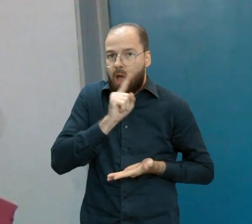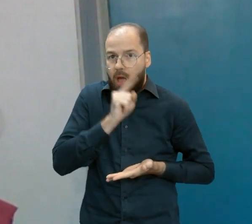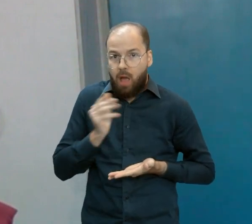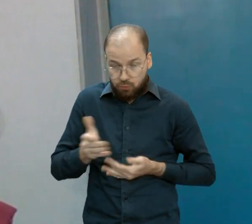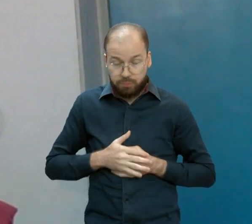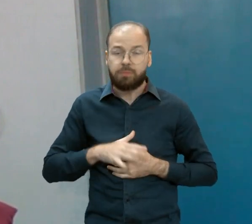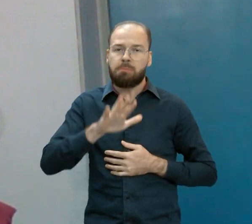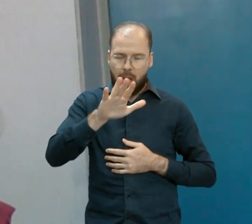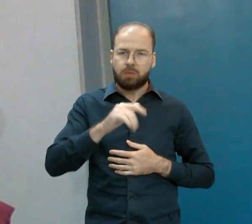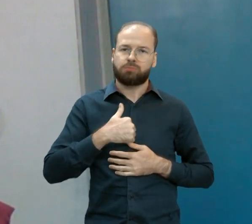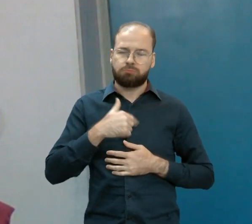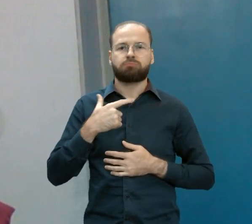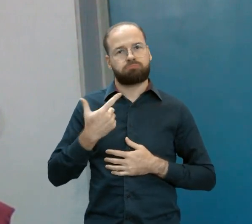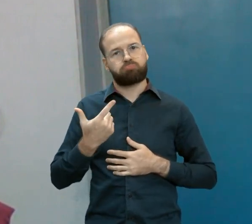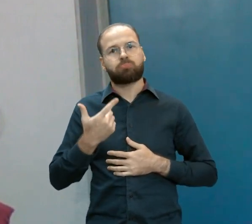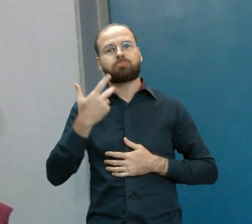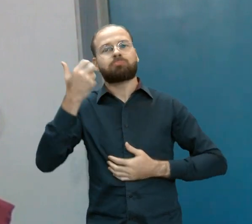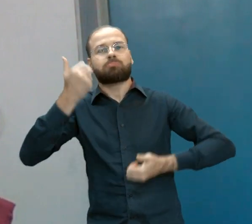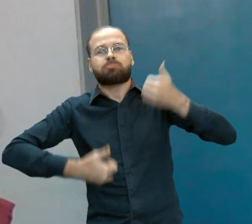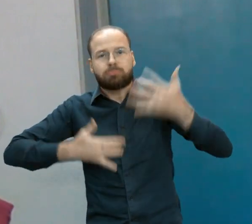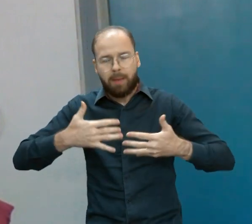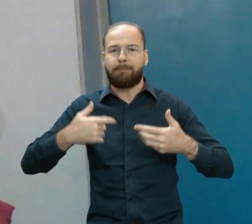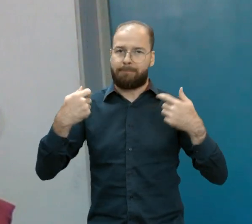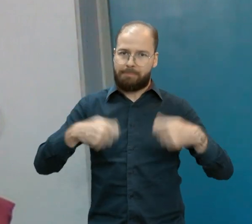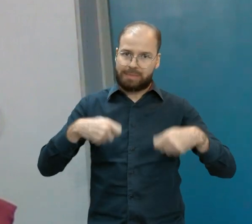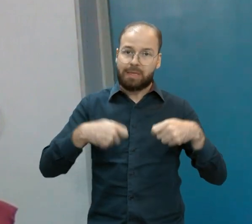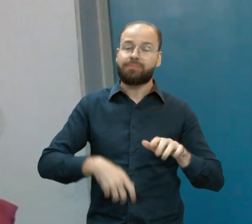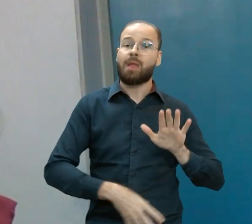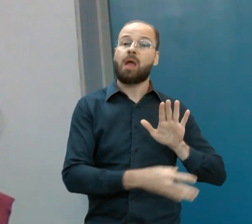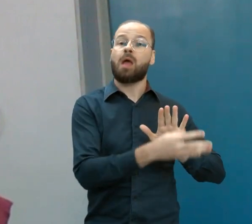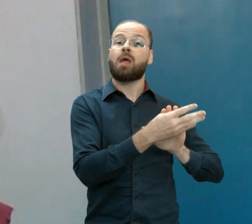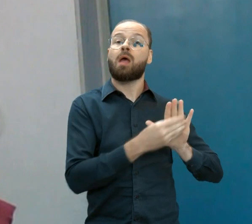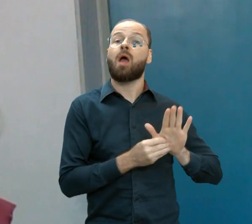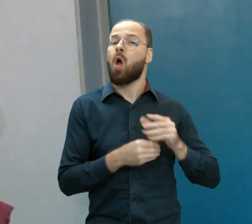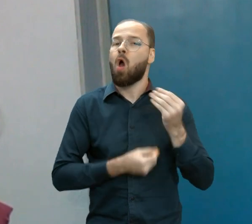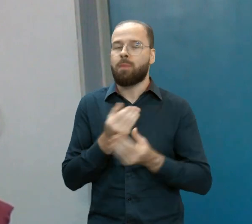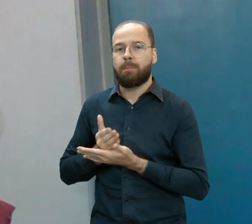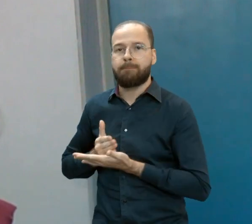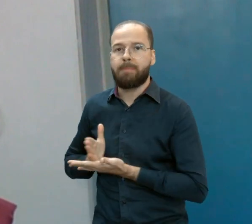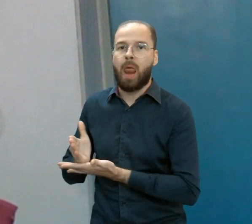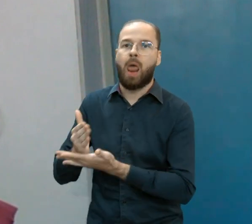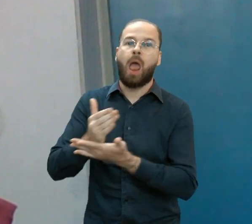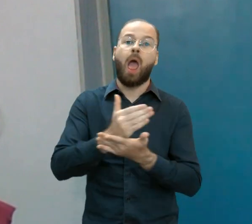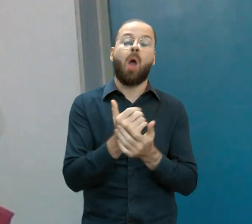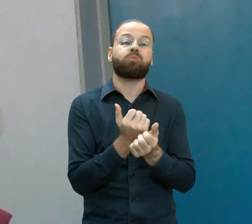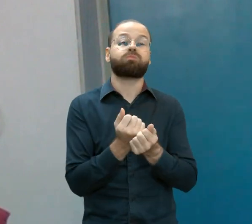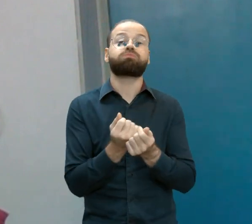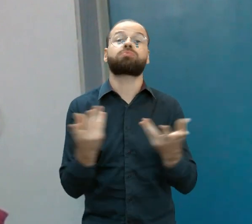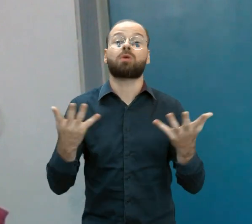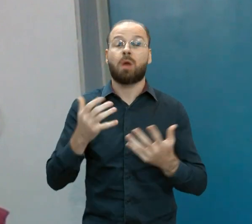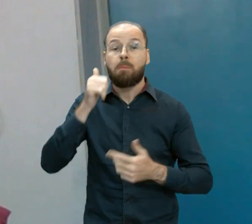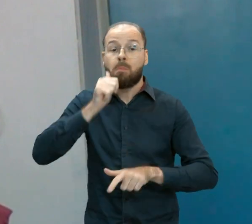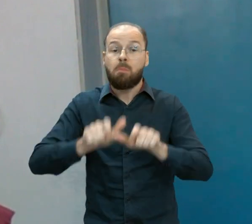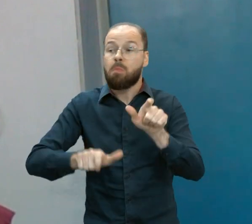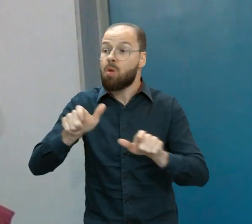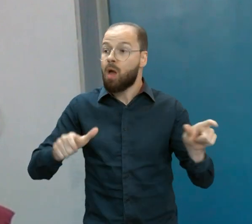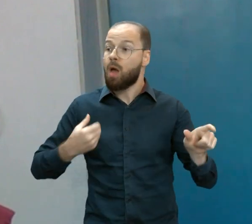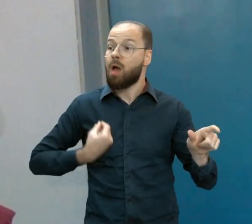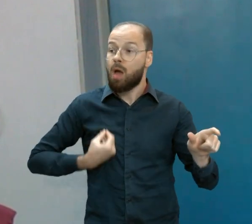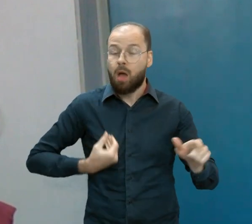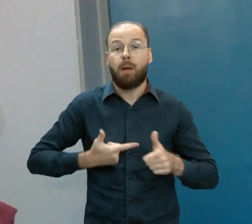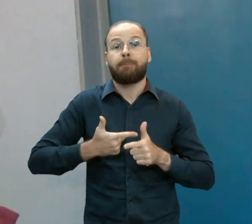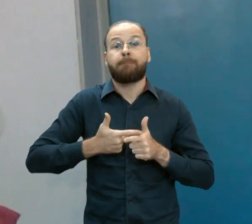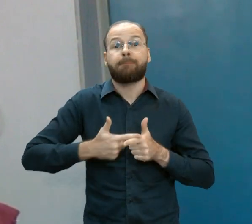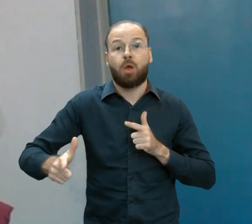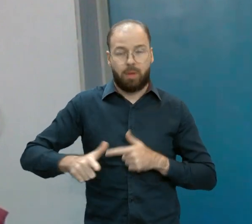levantamentos para a gente ter uma dimensão de quantas mulheres são afetadas com esse fenômeno. Então, a pobreza